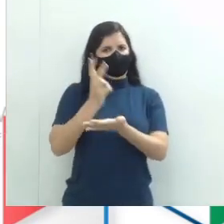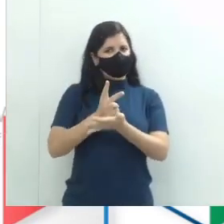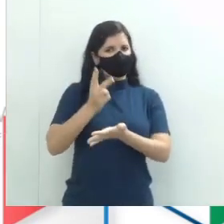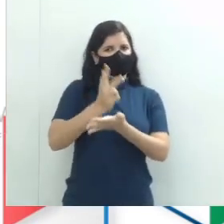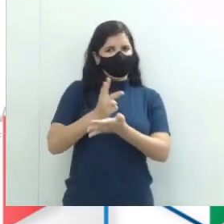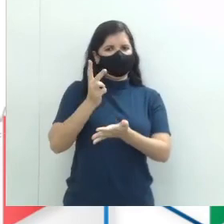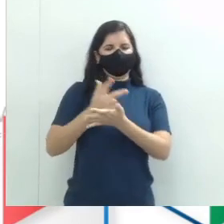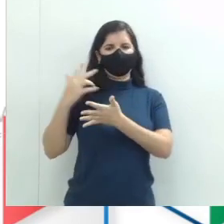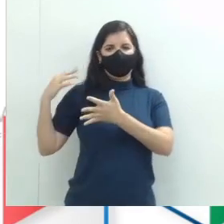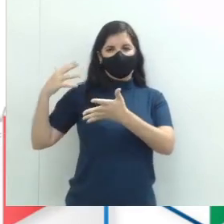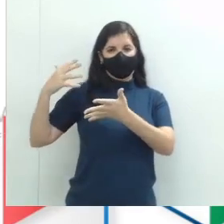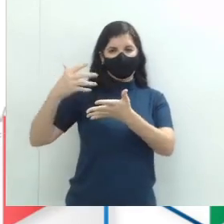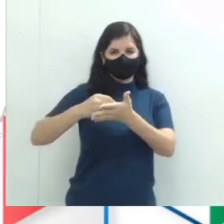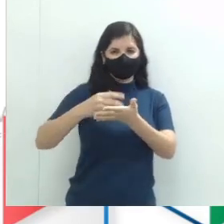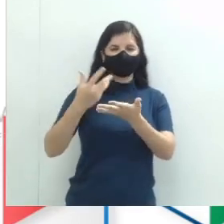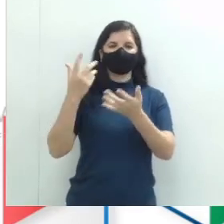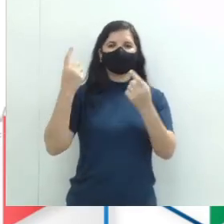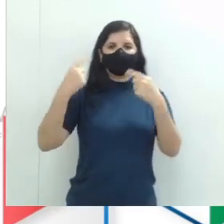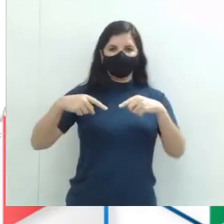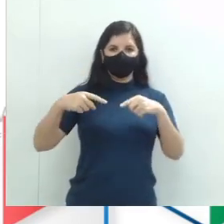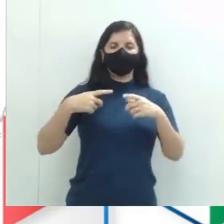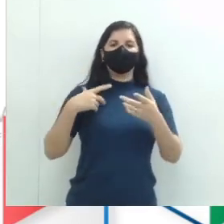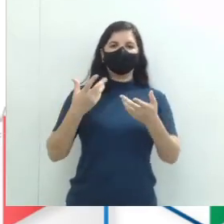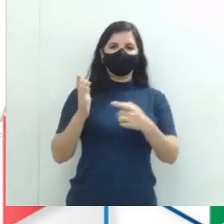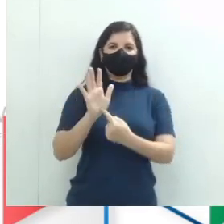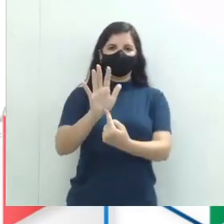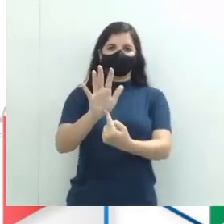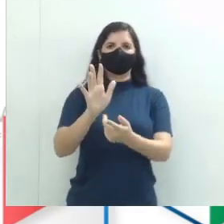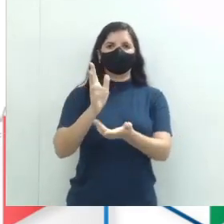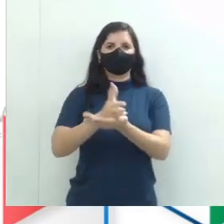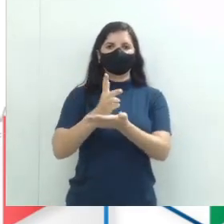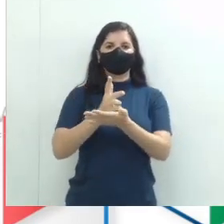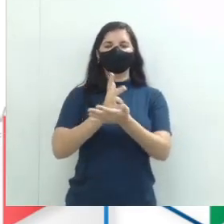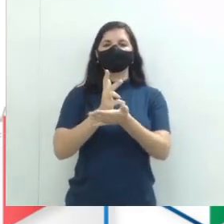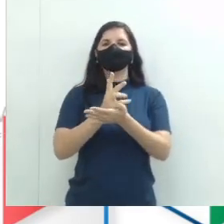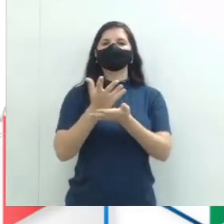para vocês, vai ter um desafio e a gente vai apresentar sempre